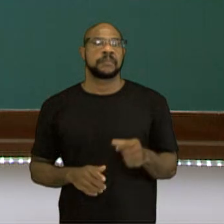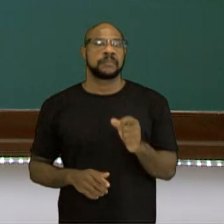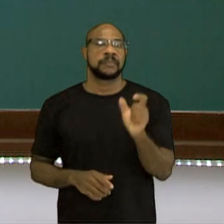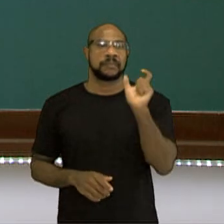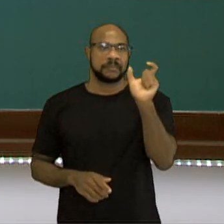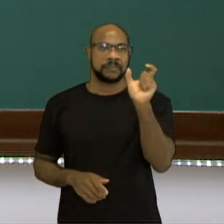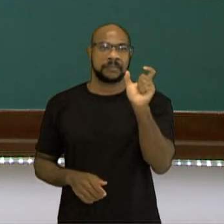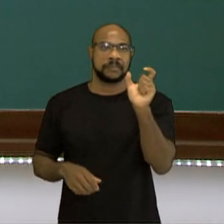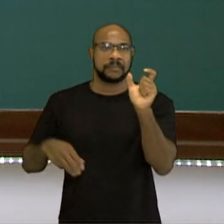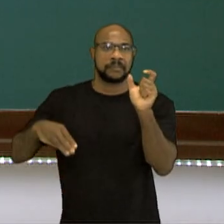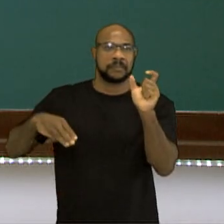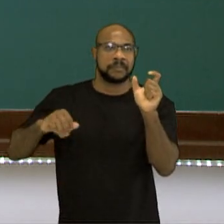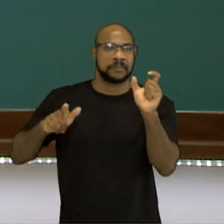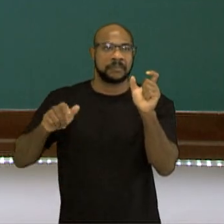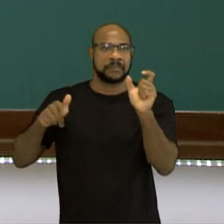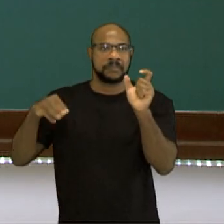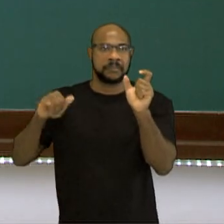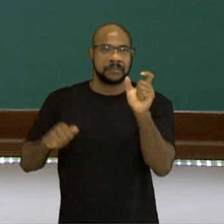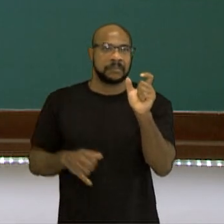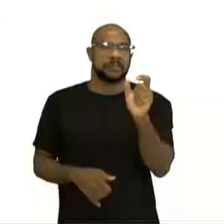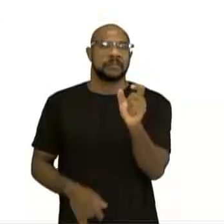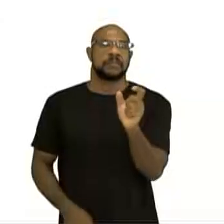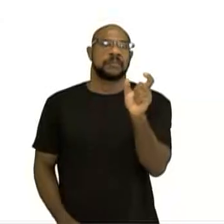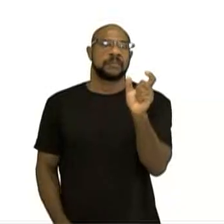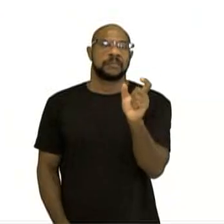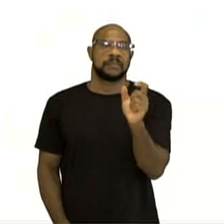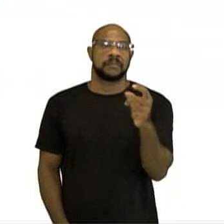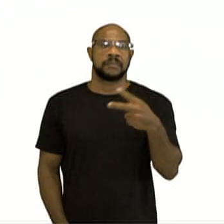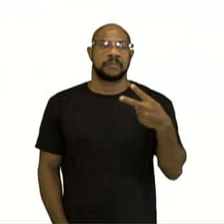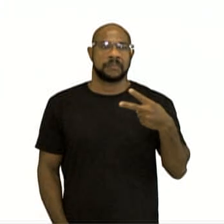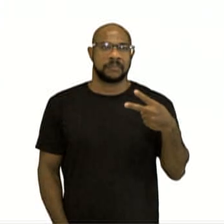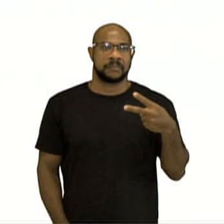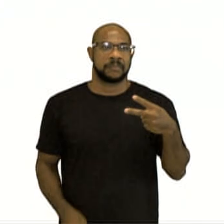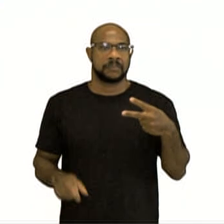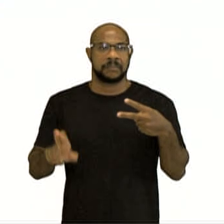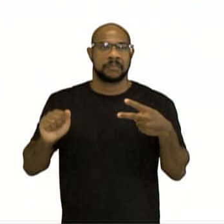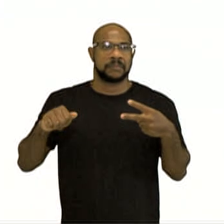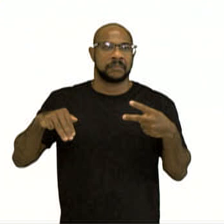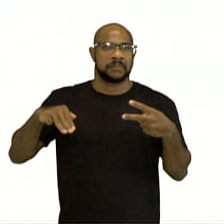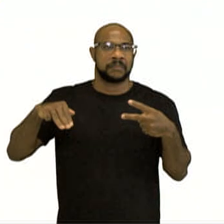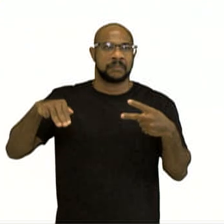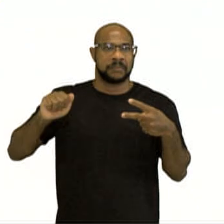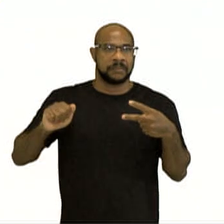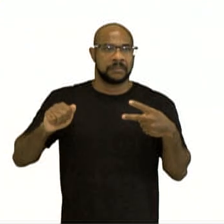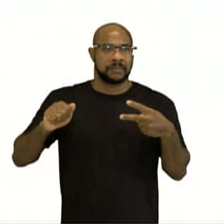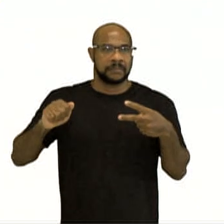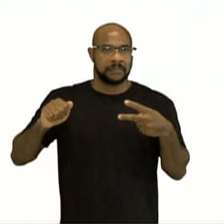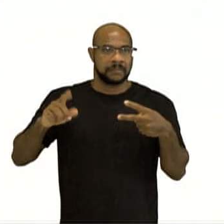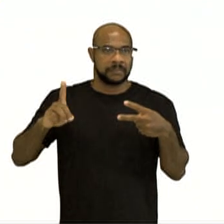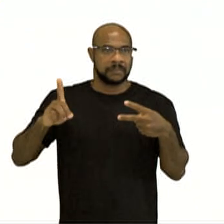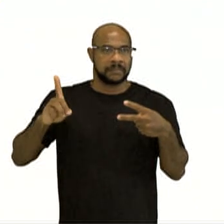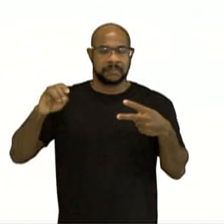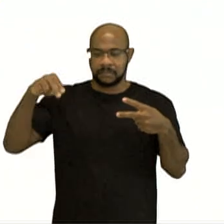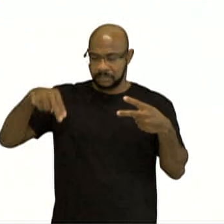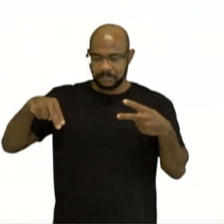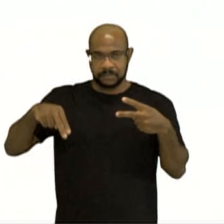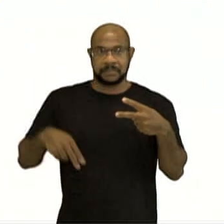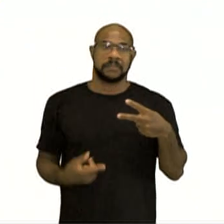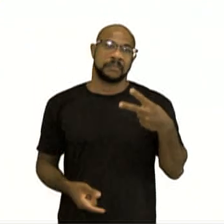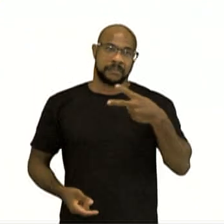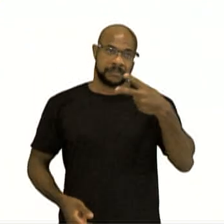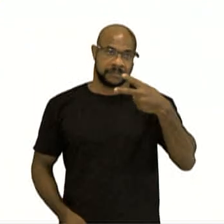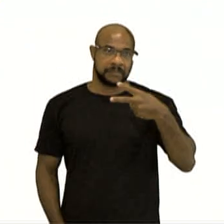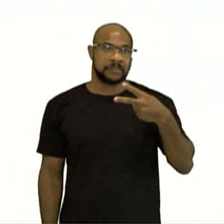Islam. Ramadan, the month of the Muslim year in which people go on a period of the day